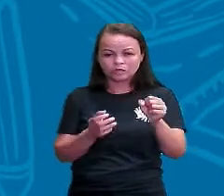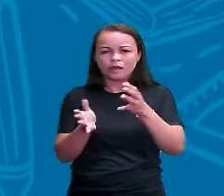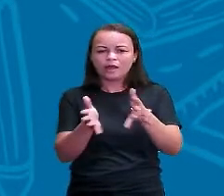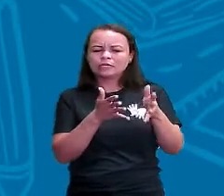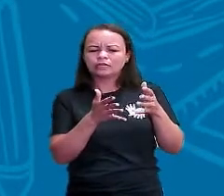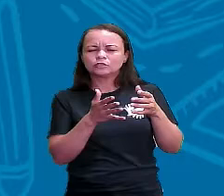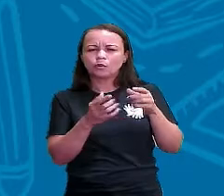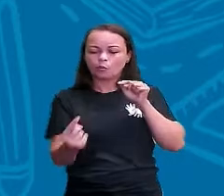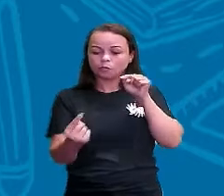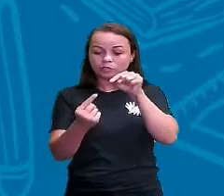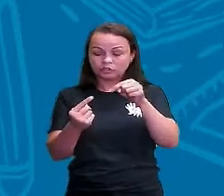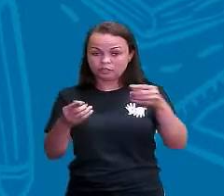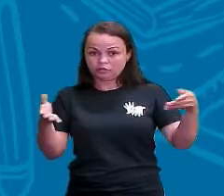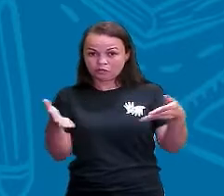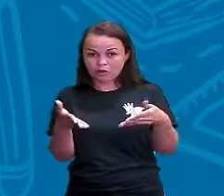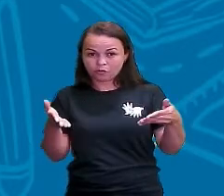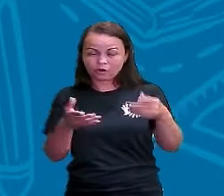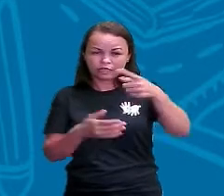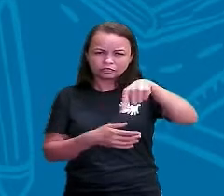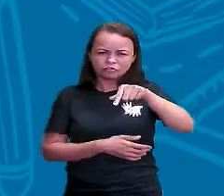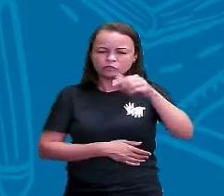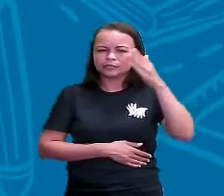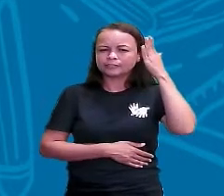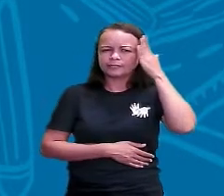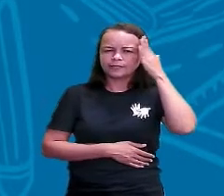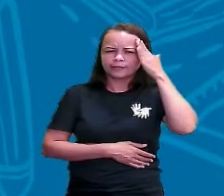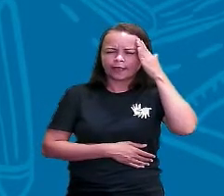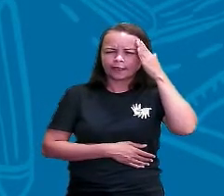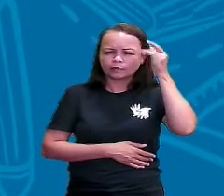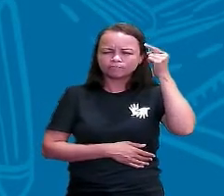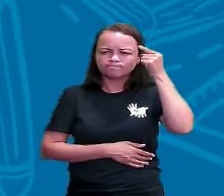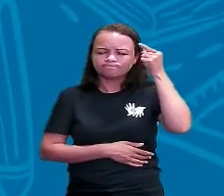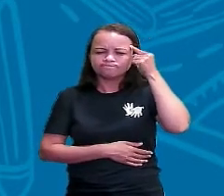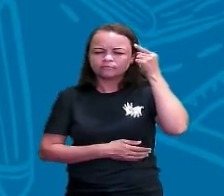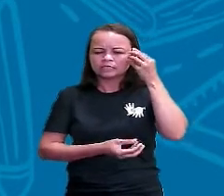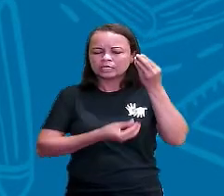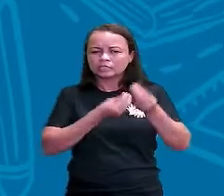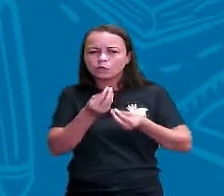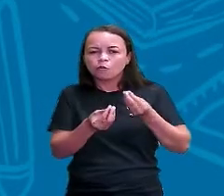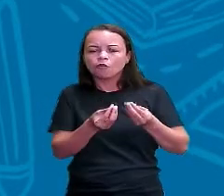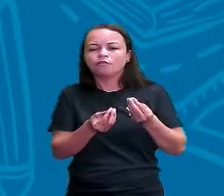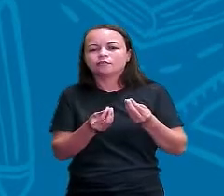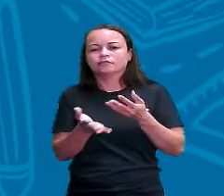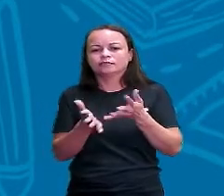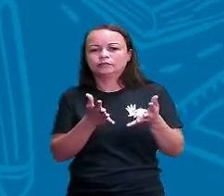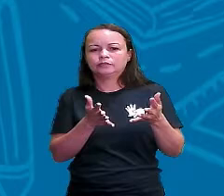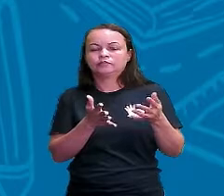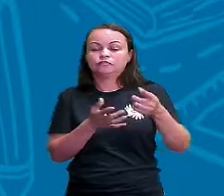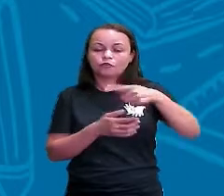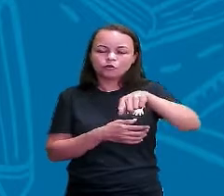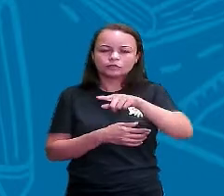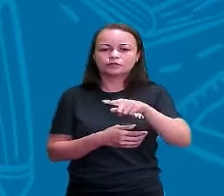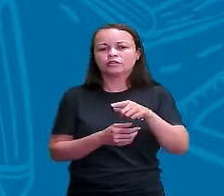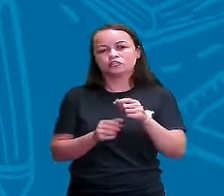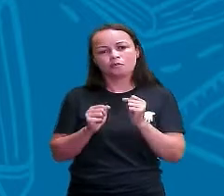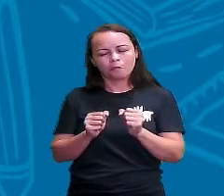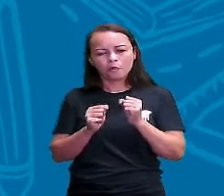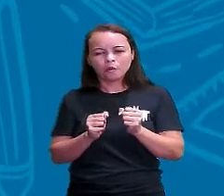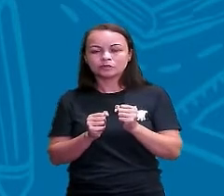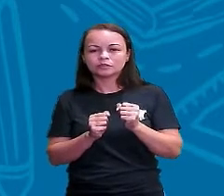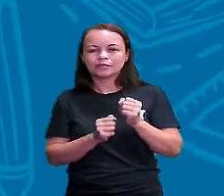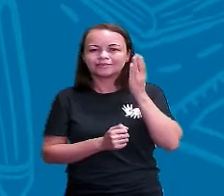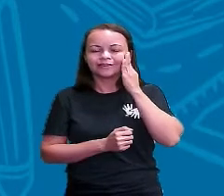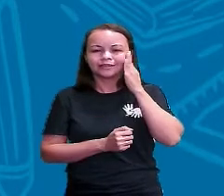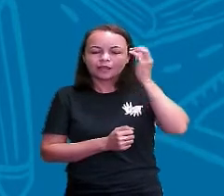da gente. O objetivo da gente é você metabolizar essas ideias, esse entendimento, de tal forma que você possa gerar um ambiente favorável para o teu